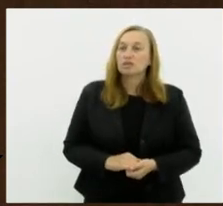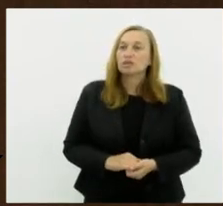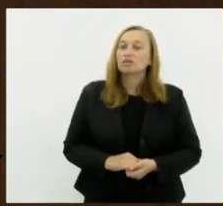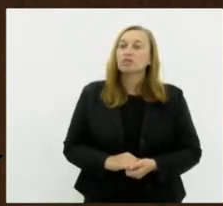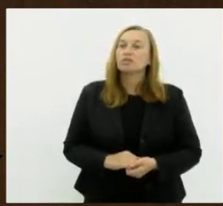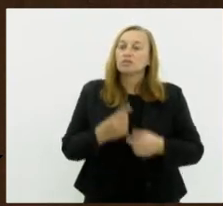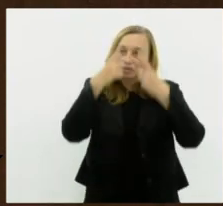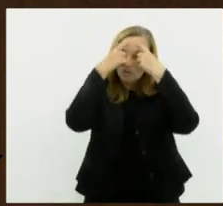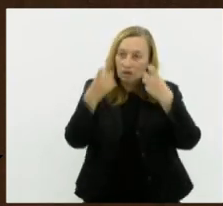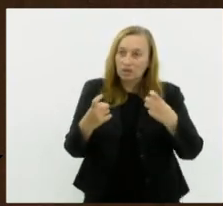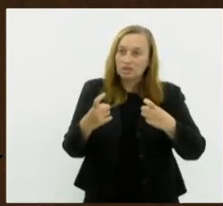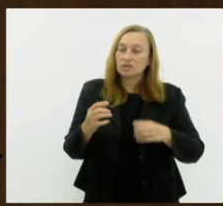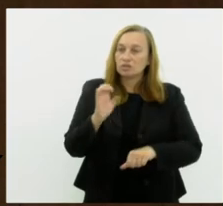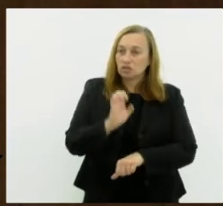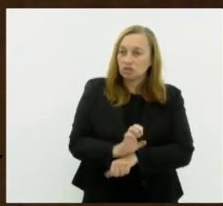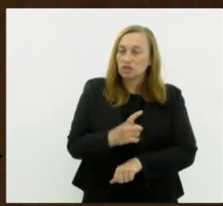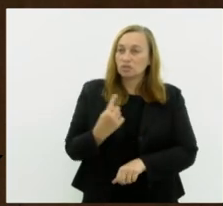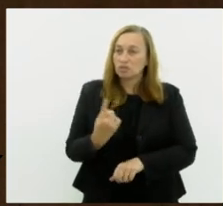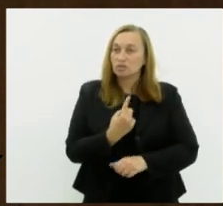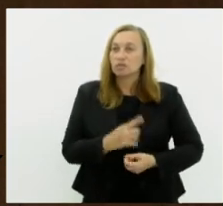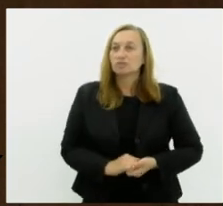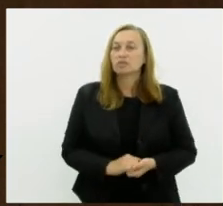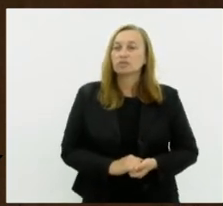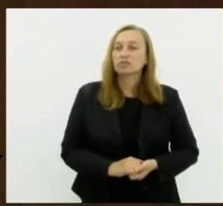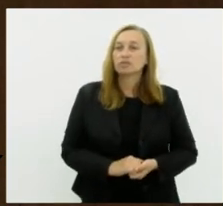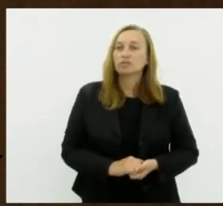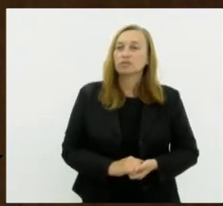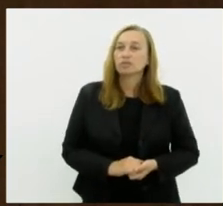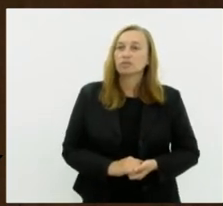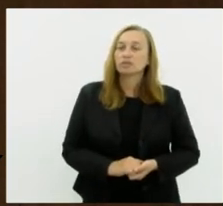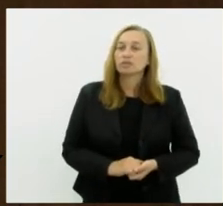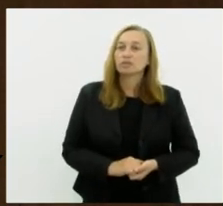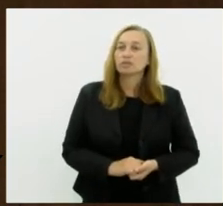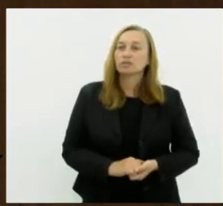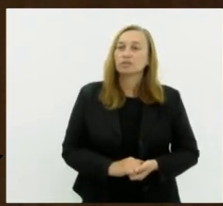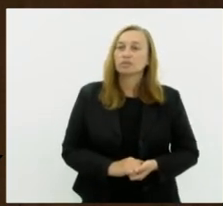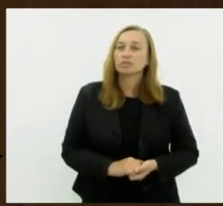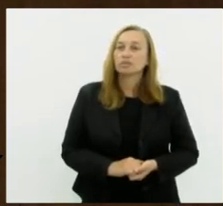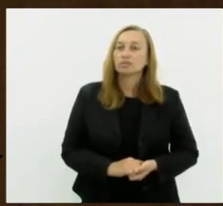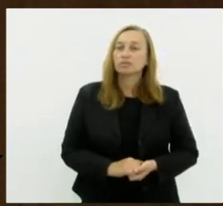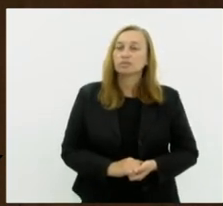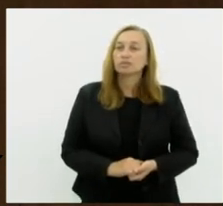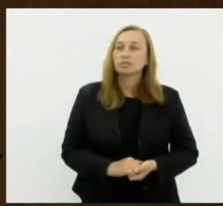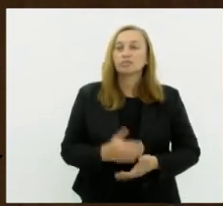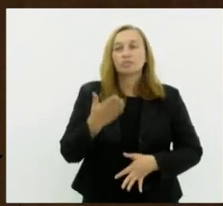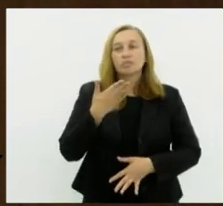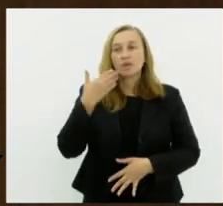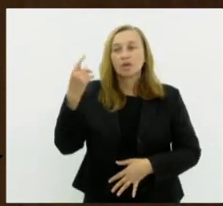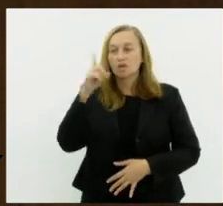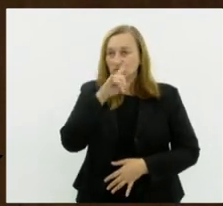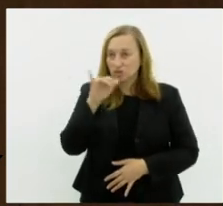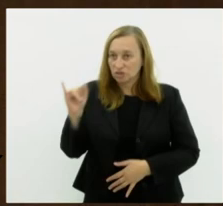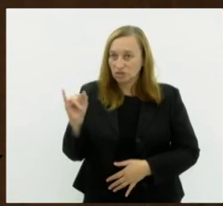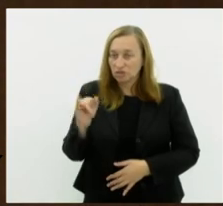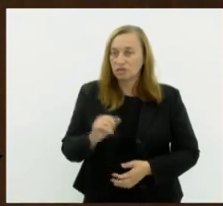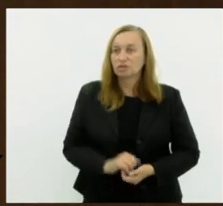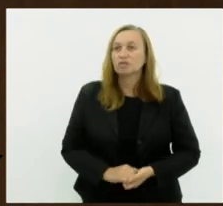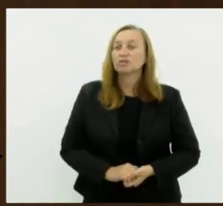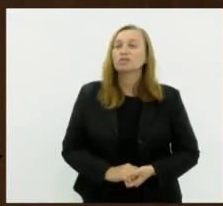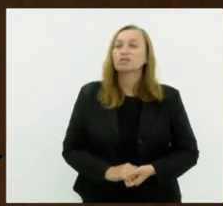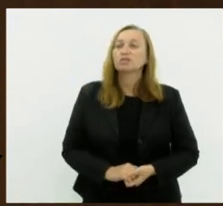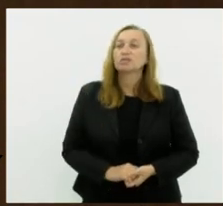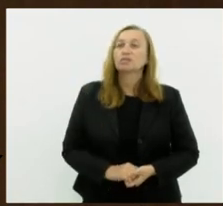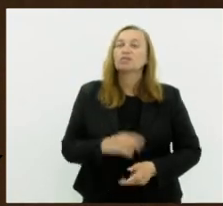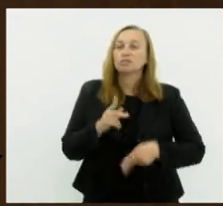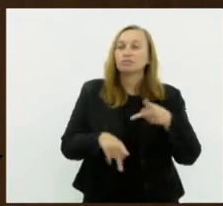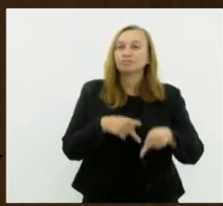nosso estado, a fim de estagnar e trazer melhores dias para o